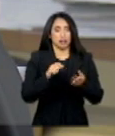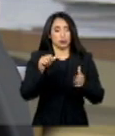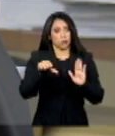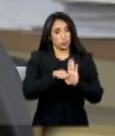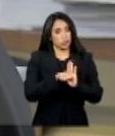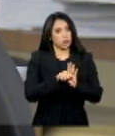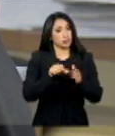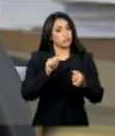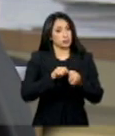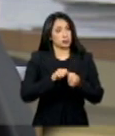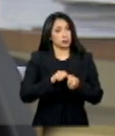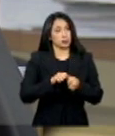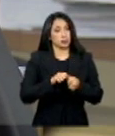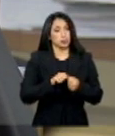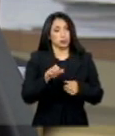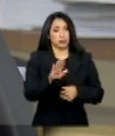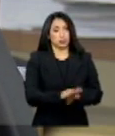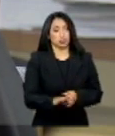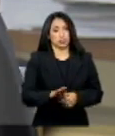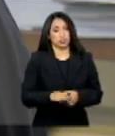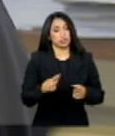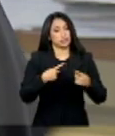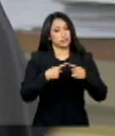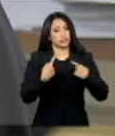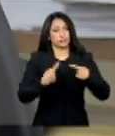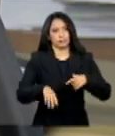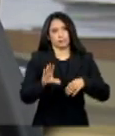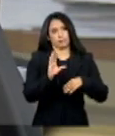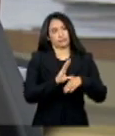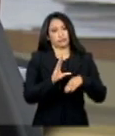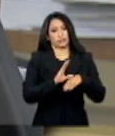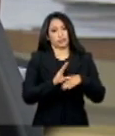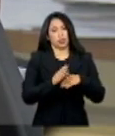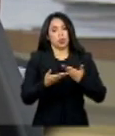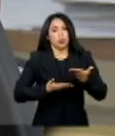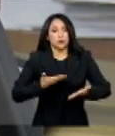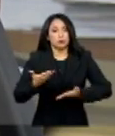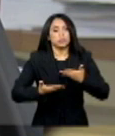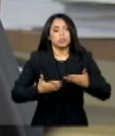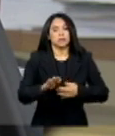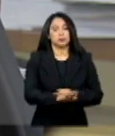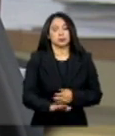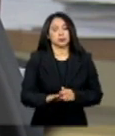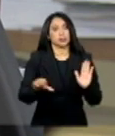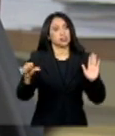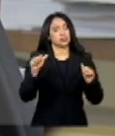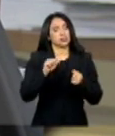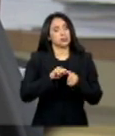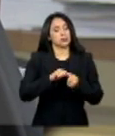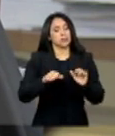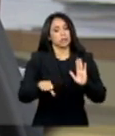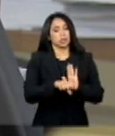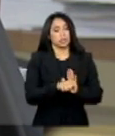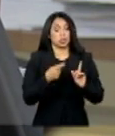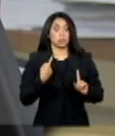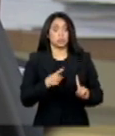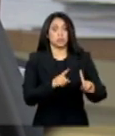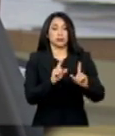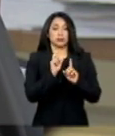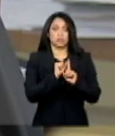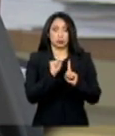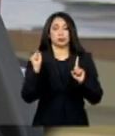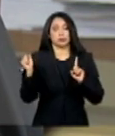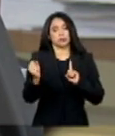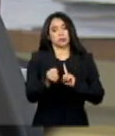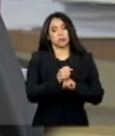seria inconstitucional o tratamento adequado para a criança em fratura é um desafio para a sociedade a